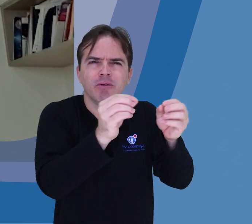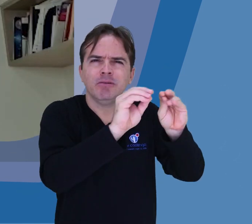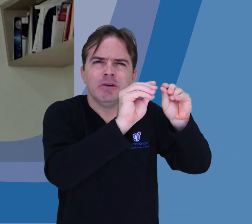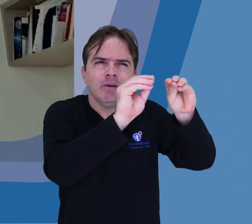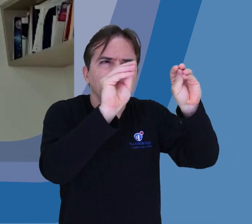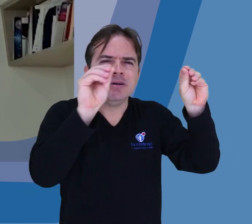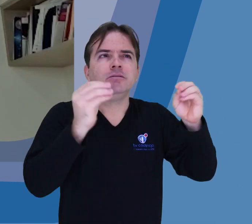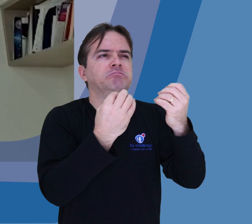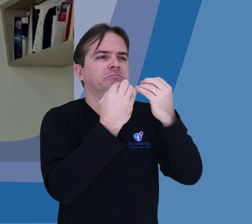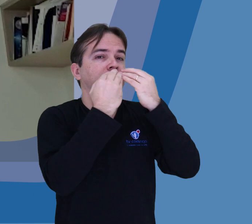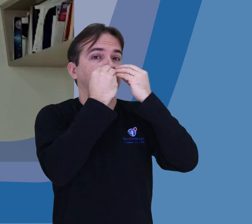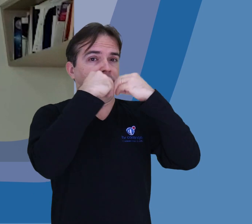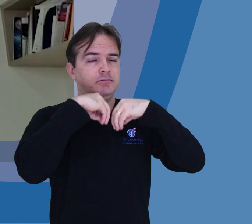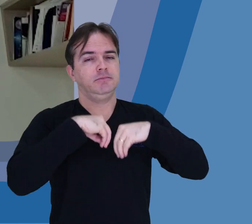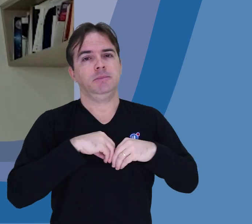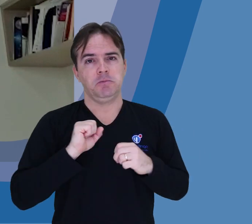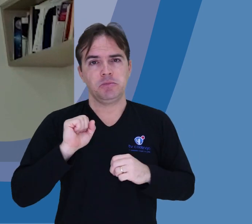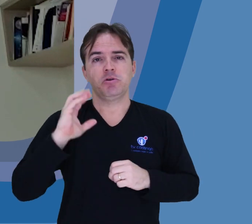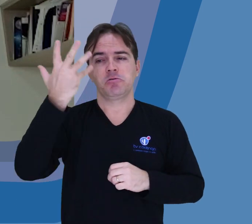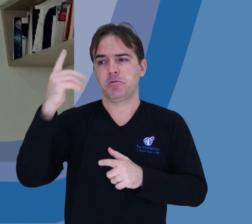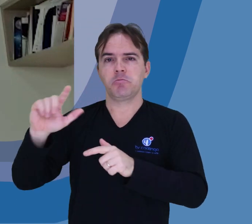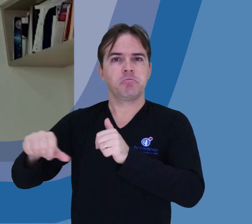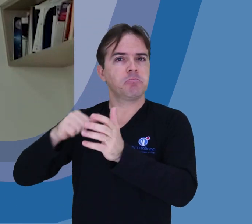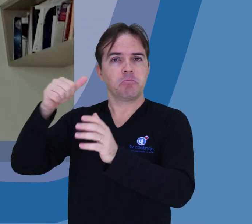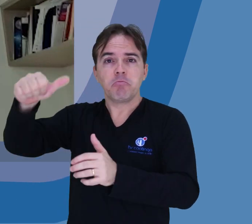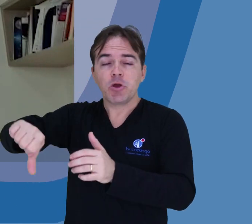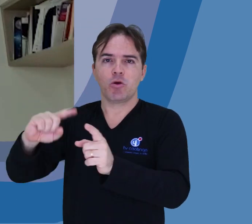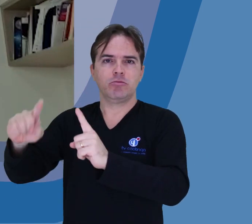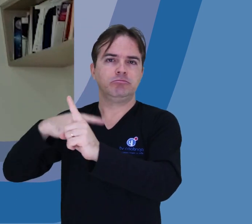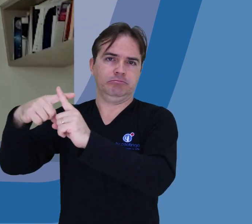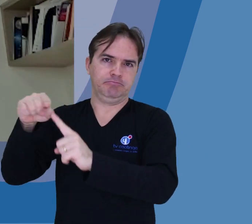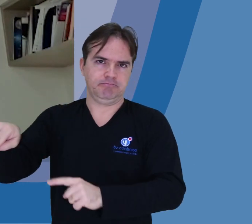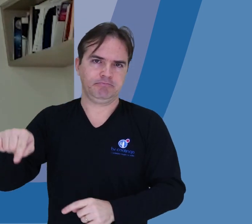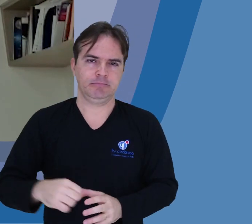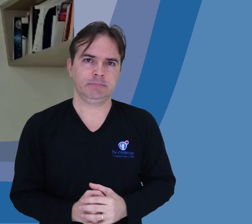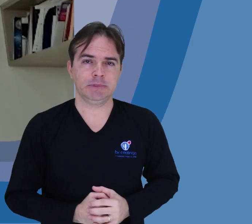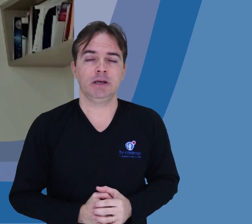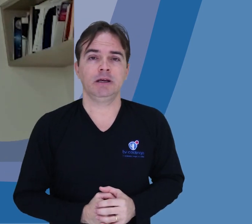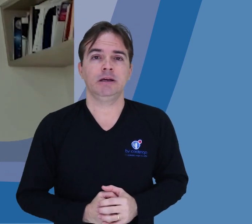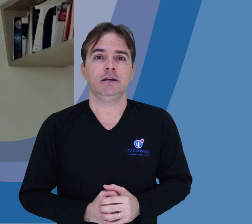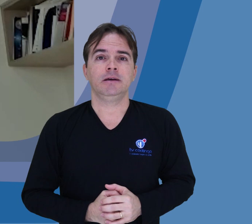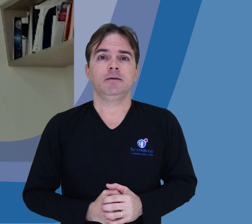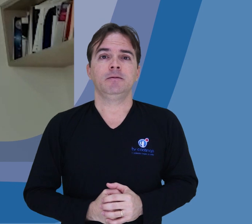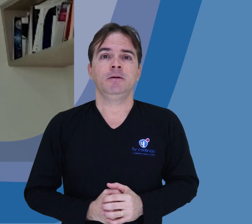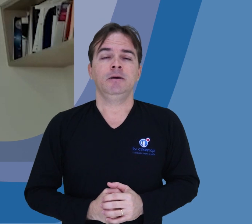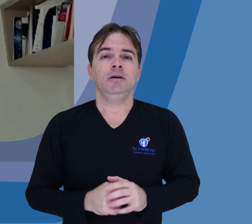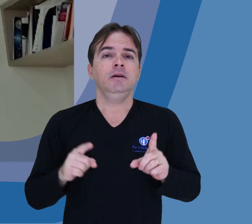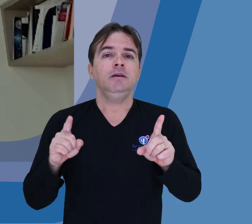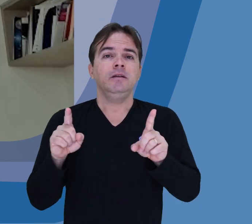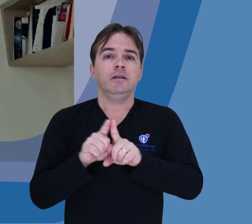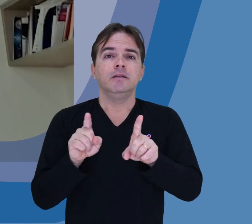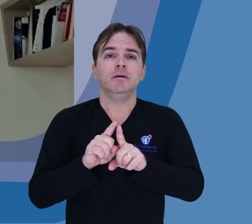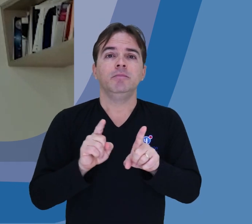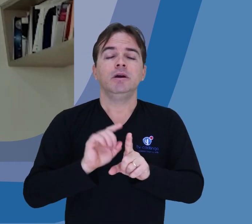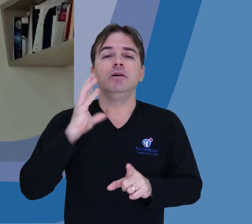descompensação aumenta normalmente a procura de serviços de saúde e considerar também que também existe